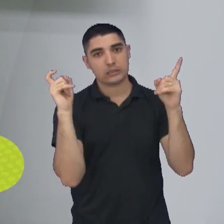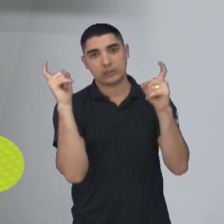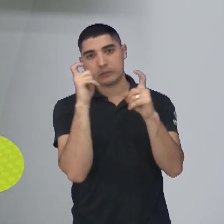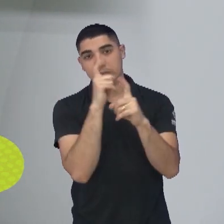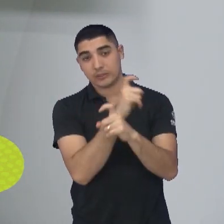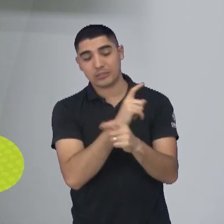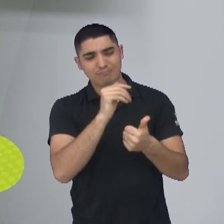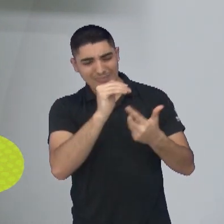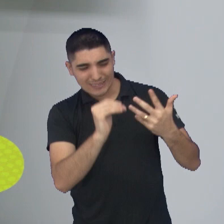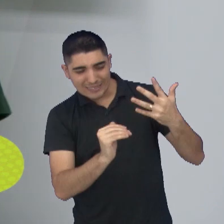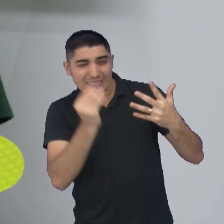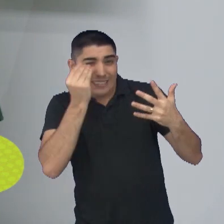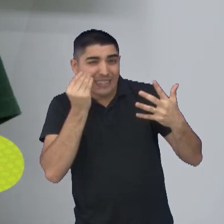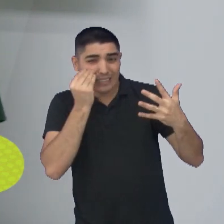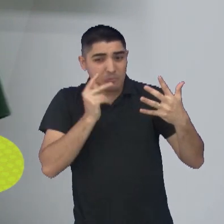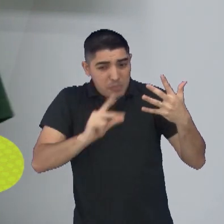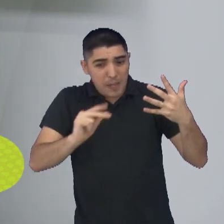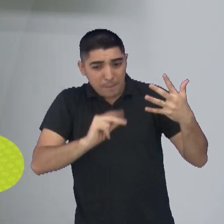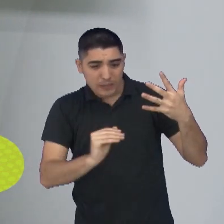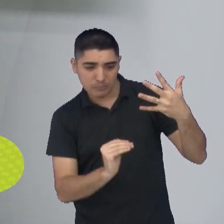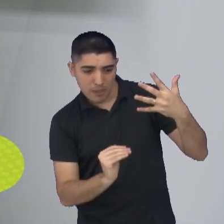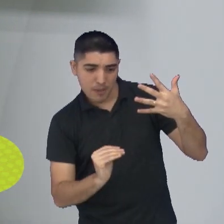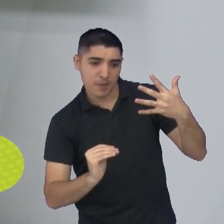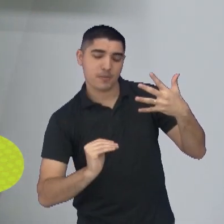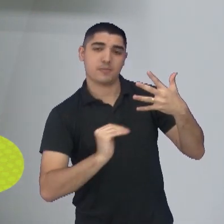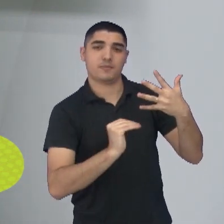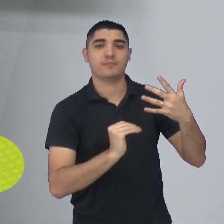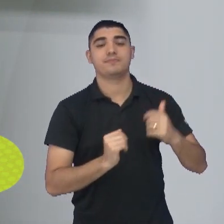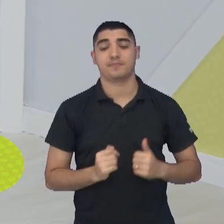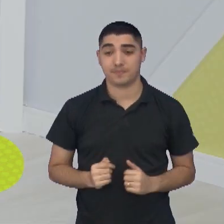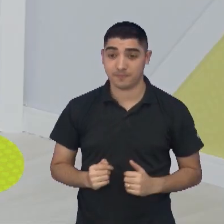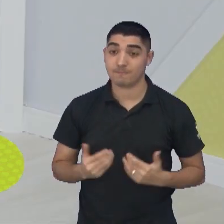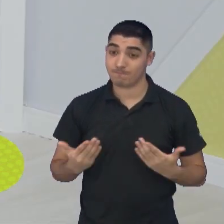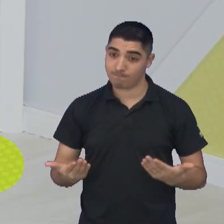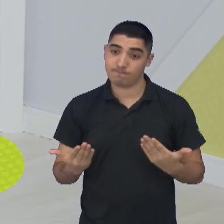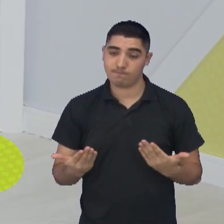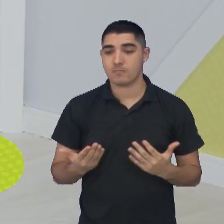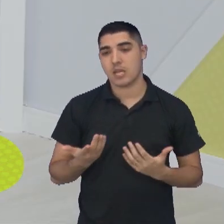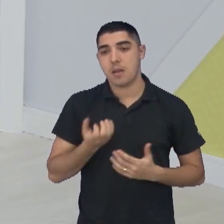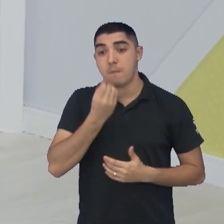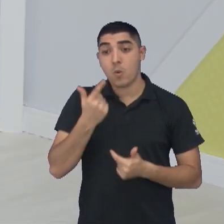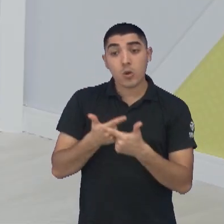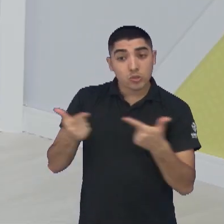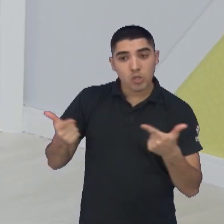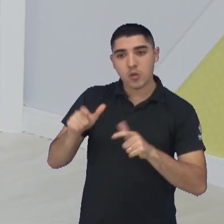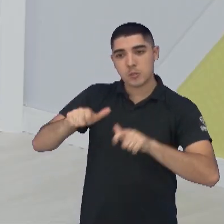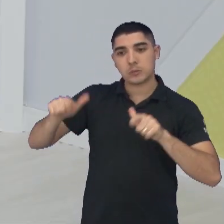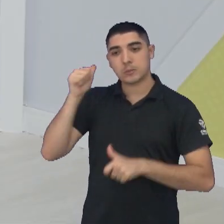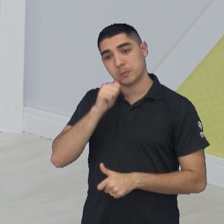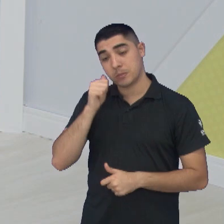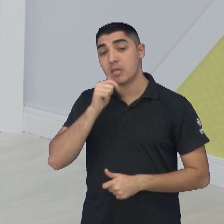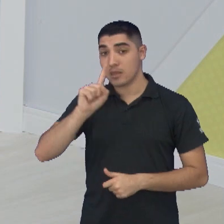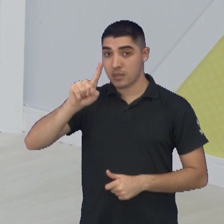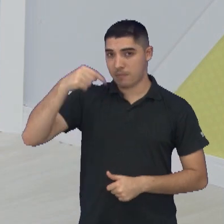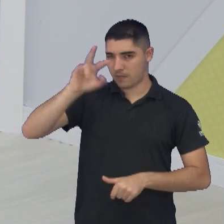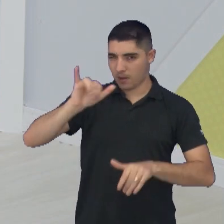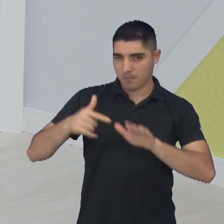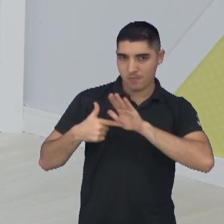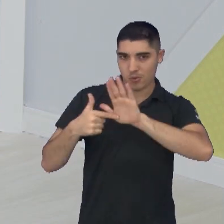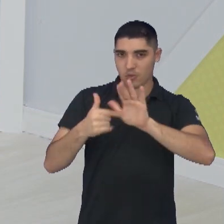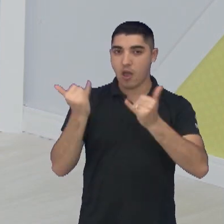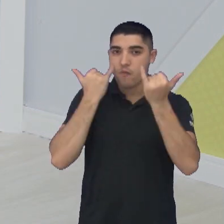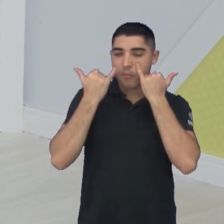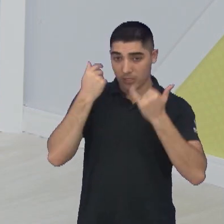se recuperar essa oscilação aí que tá tendo no campeonato Então tá bom sorte para as meninas e claro a gente vai trazer todos os detalhes aqui dentro do